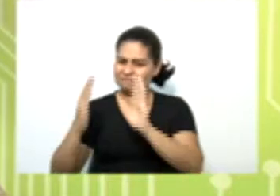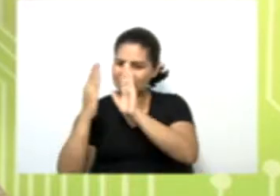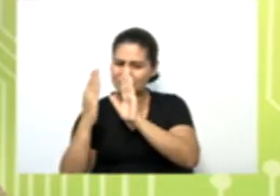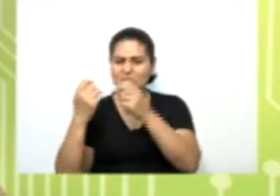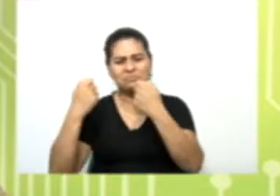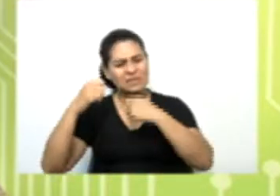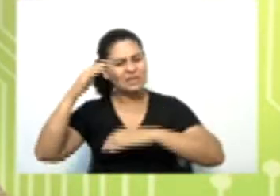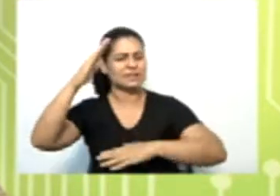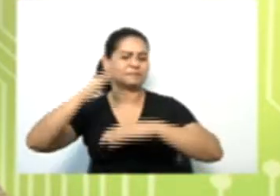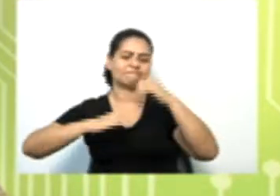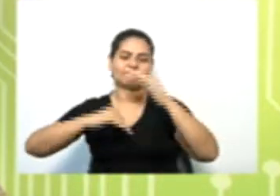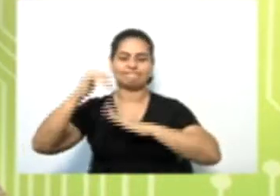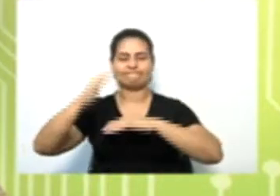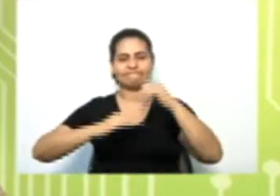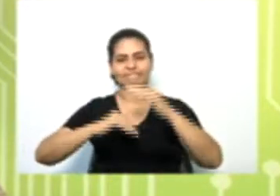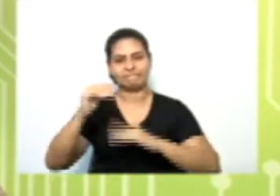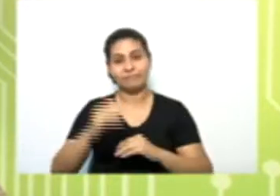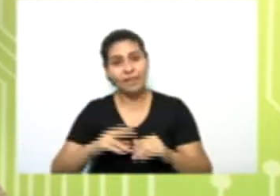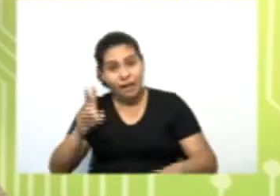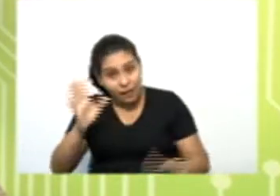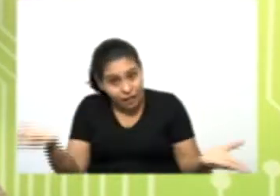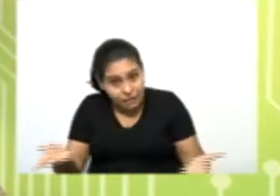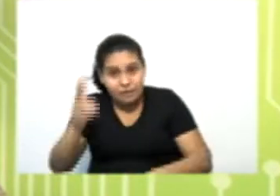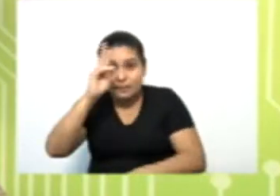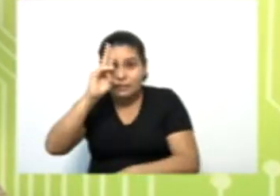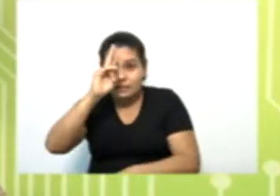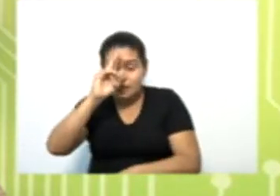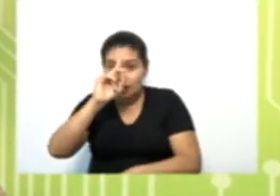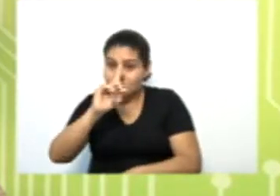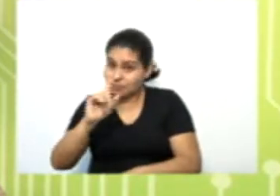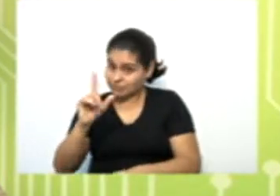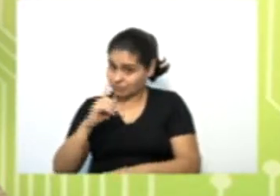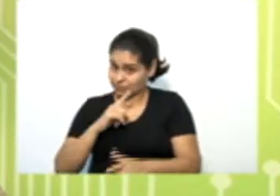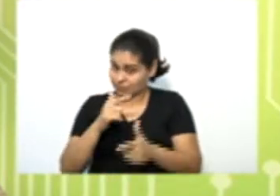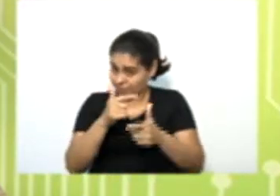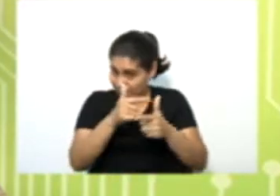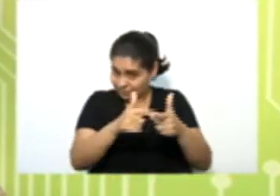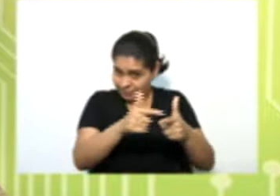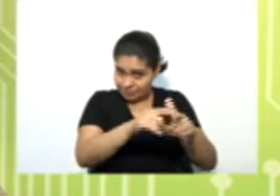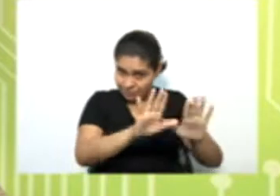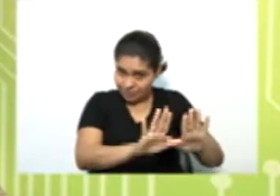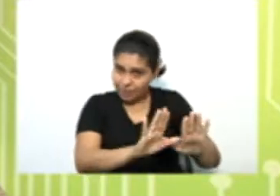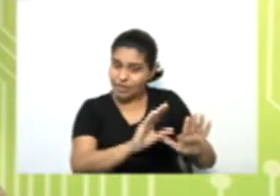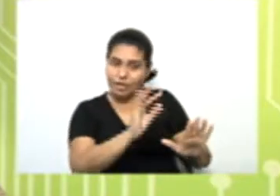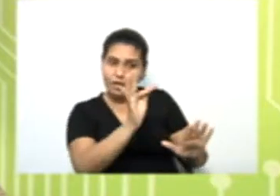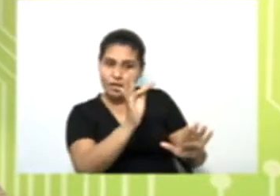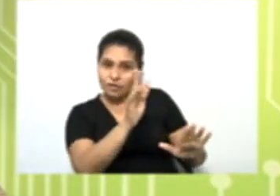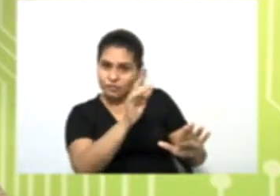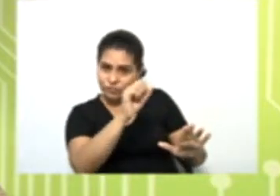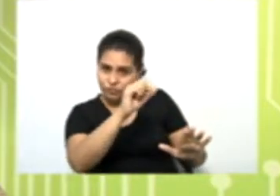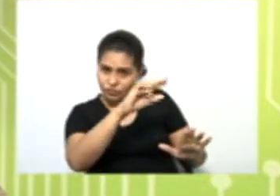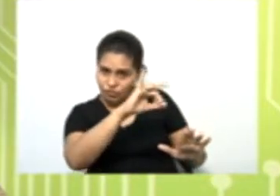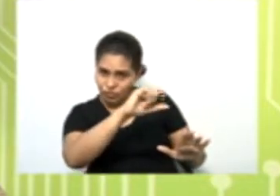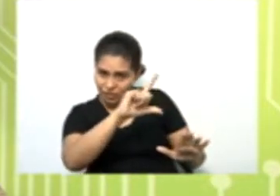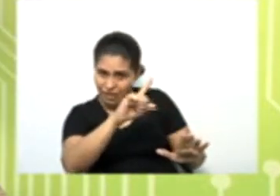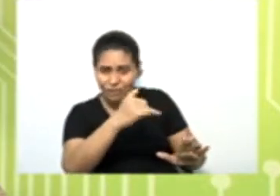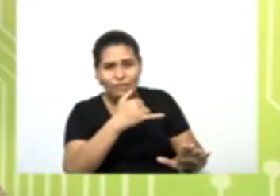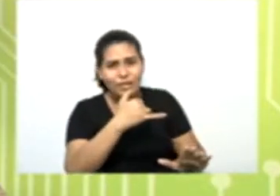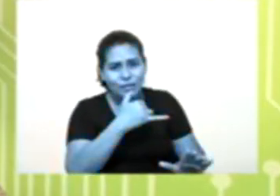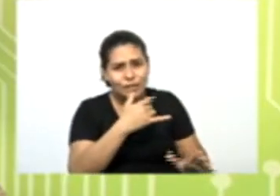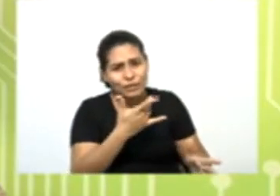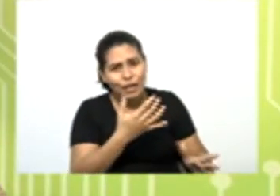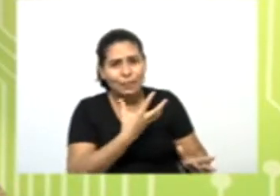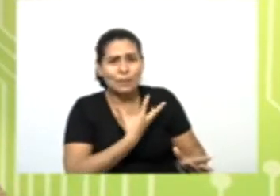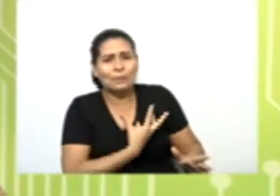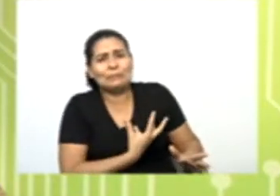ser profissional. E lembrando que no conflito funcional, claro, a gente vai ficar um pouco triste? Vai. A gente vai